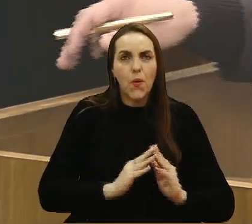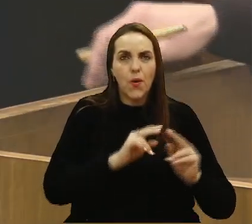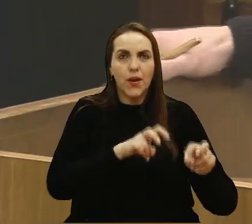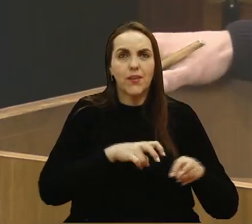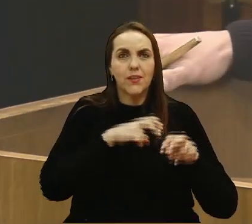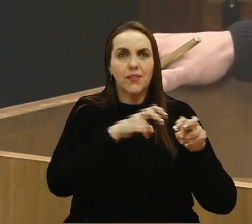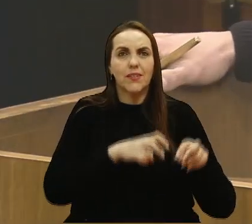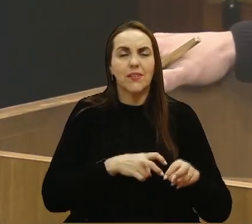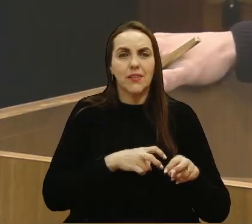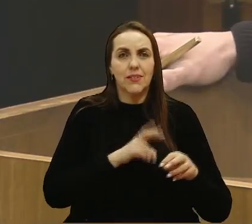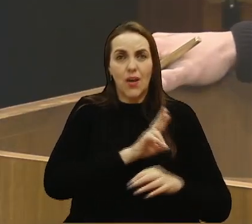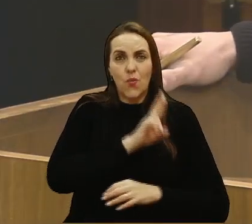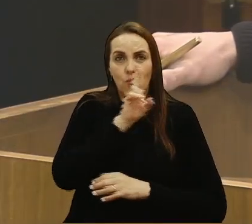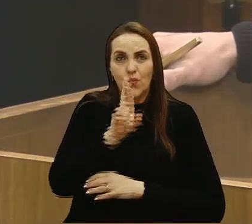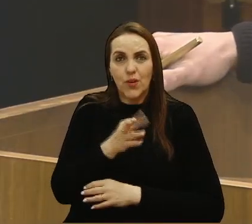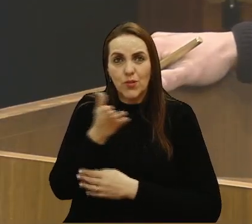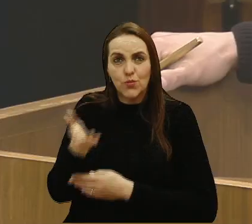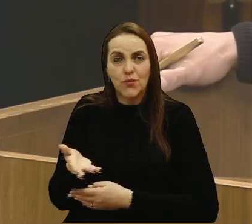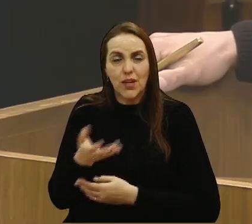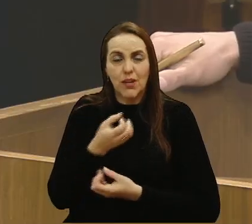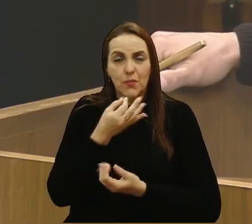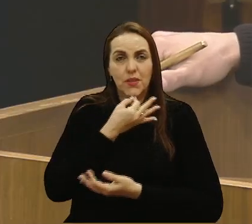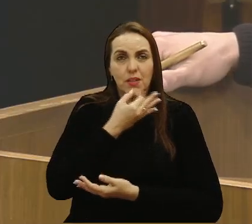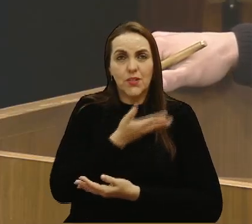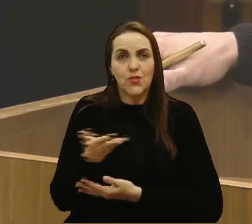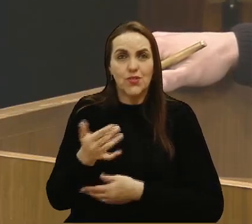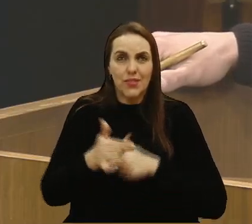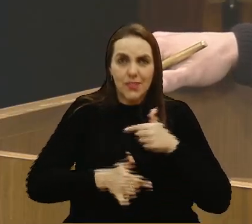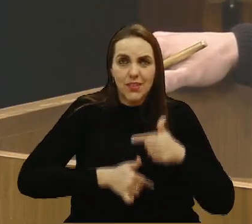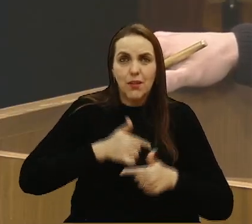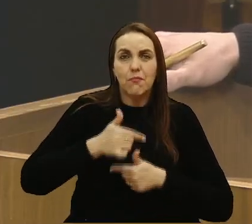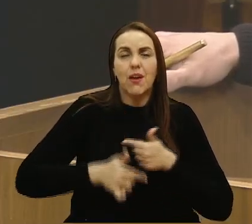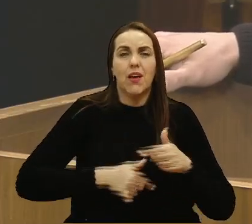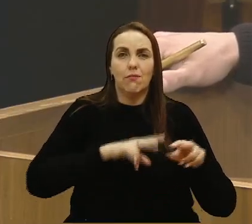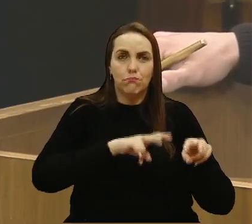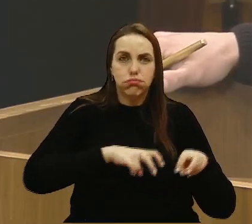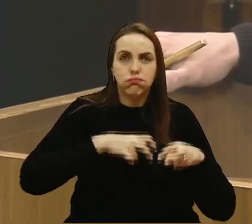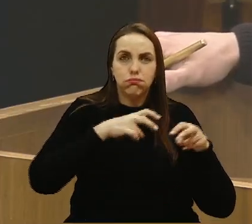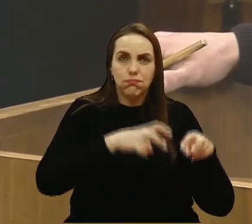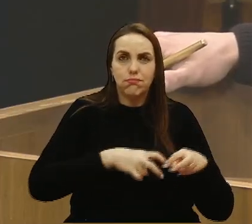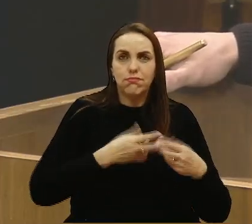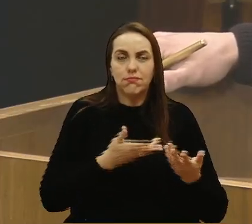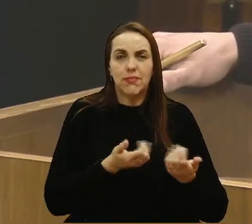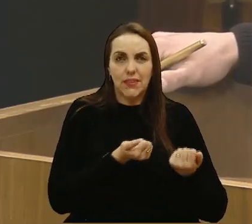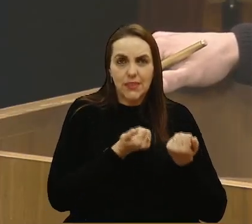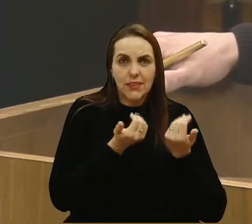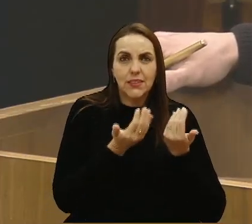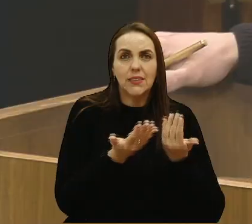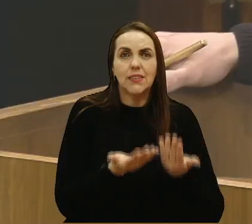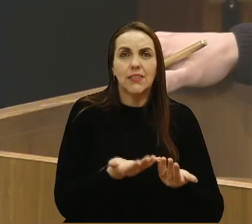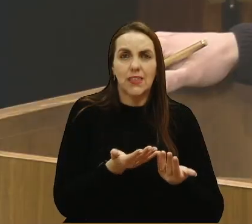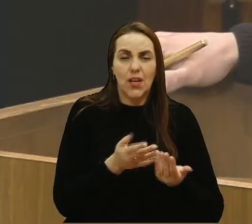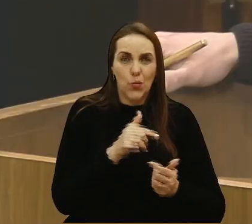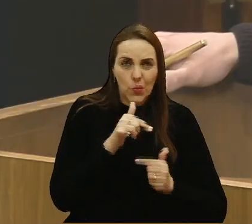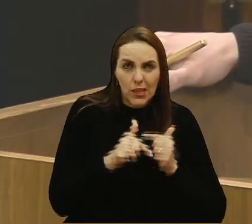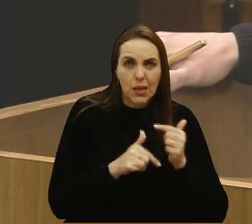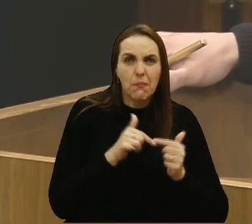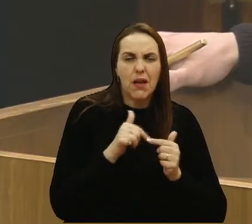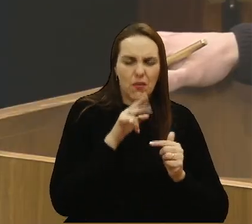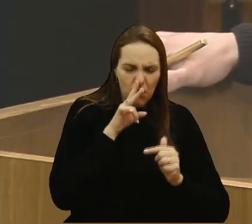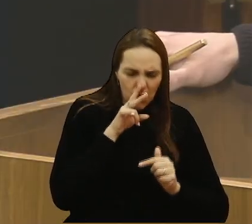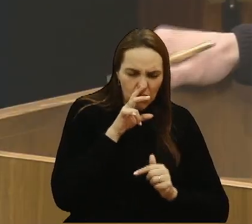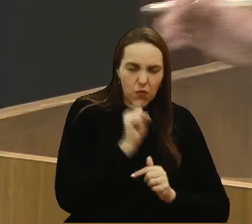o grande resultado para Caxias do Sul, que trabalham na agricultura, dando o seu trabalho